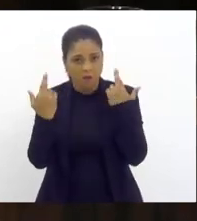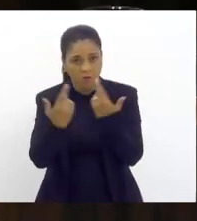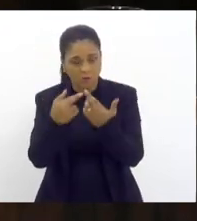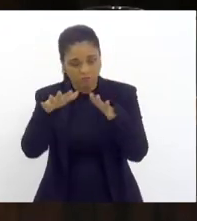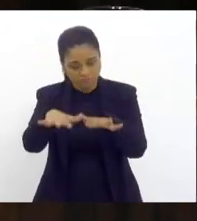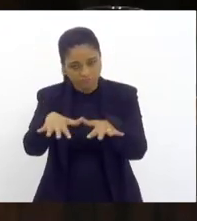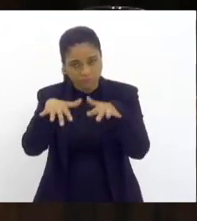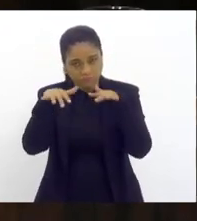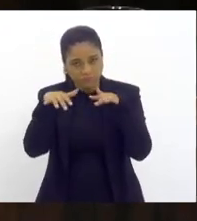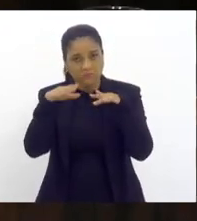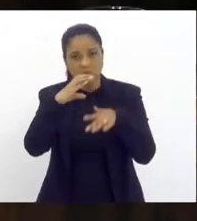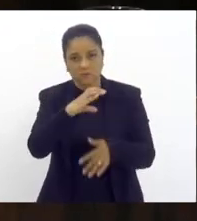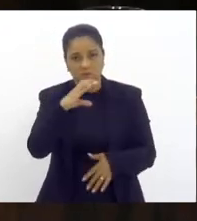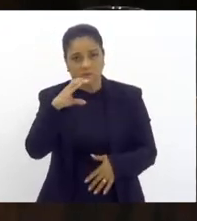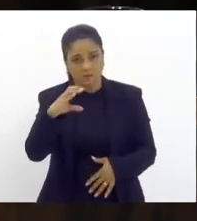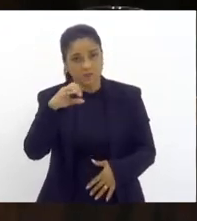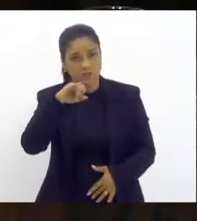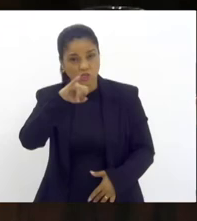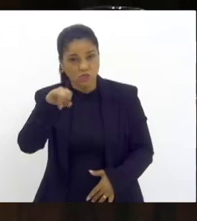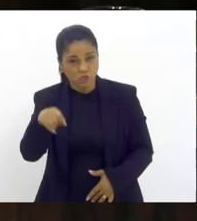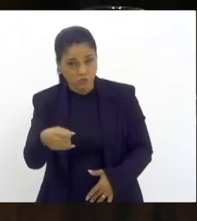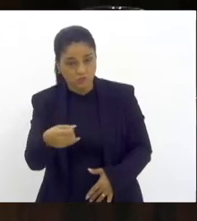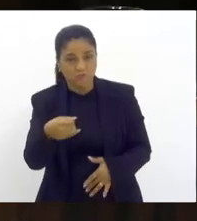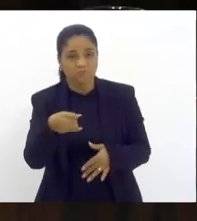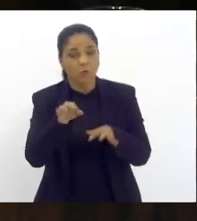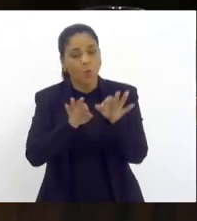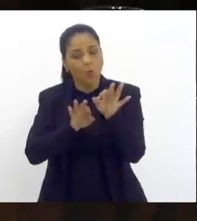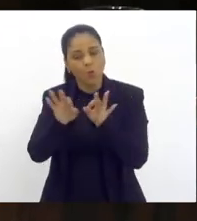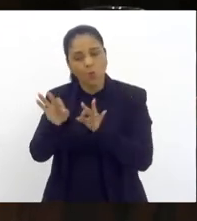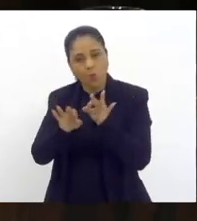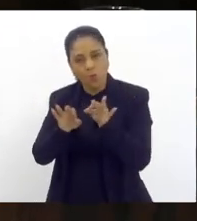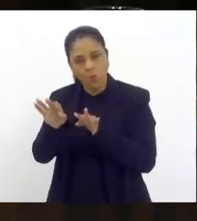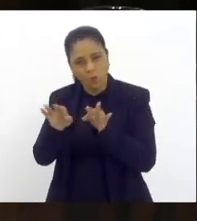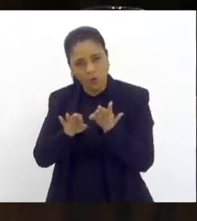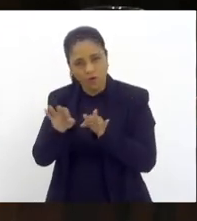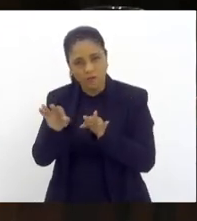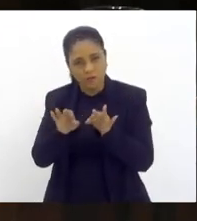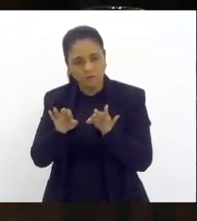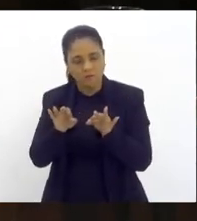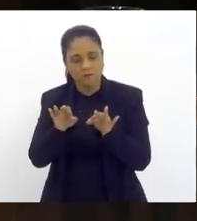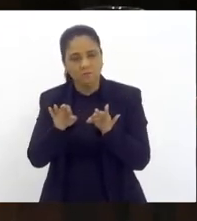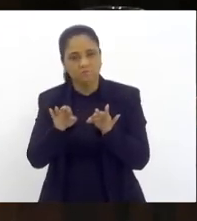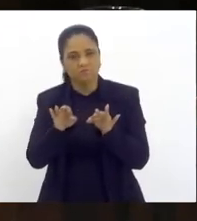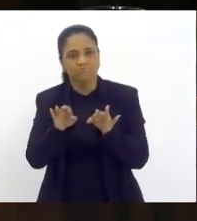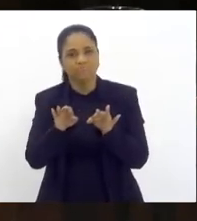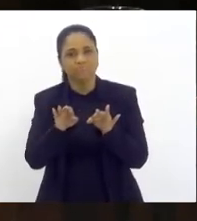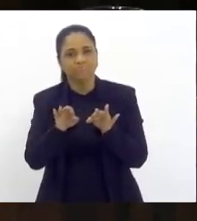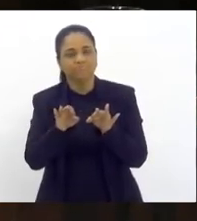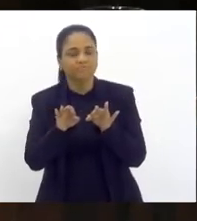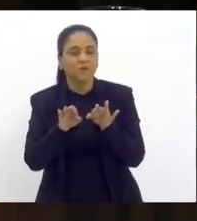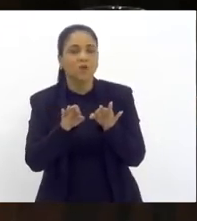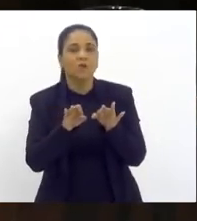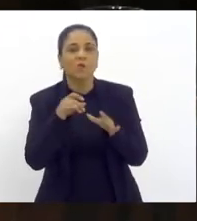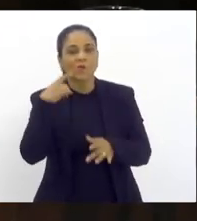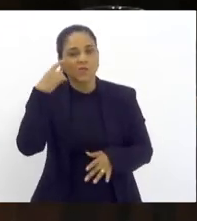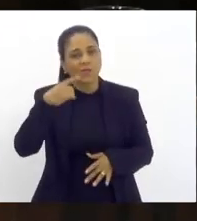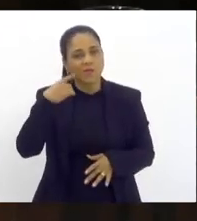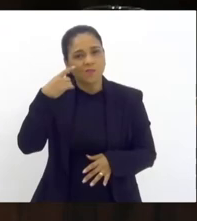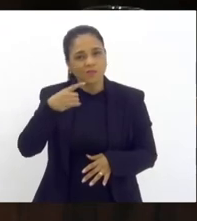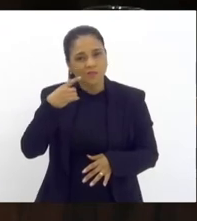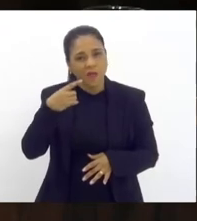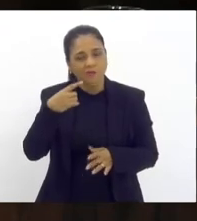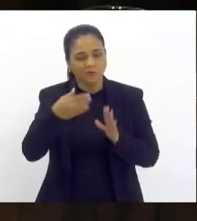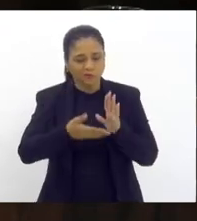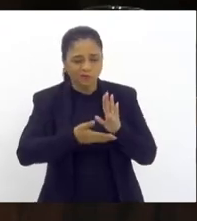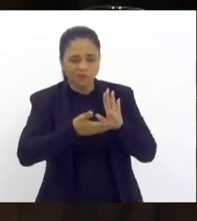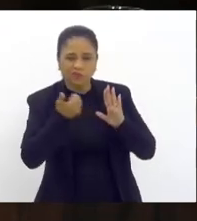CCJ, porque penso que isso organiza tudo. Isso organiza, né, essa questão do deputado ter que